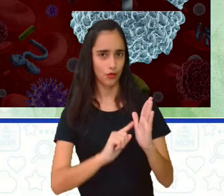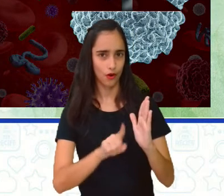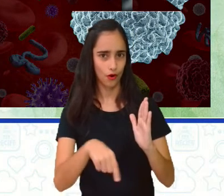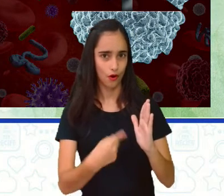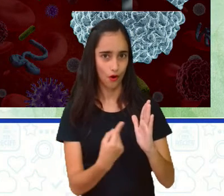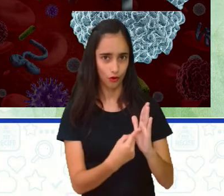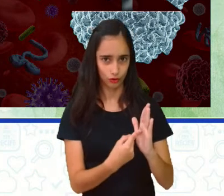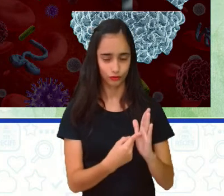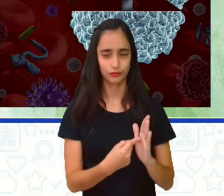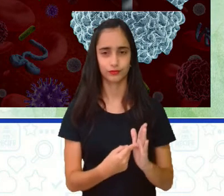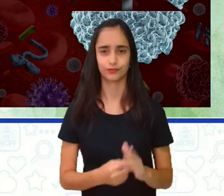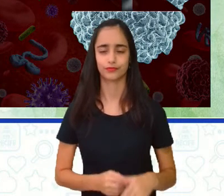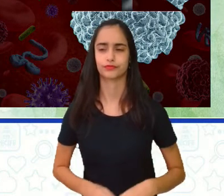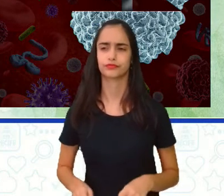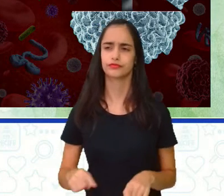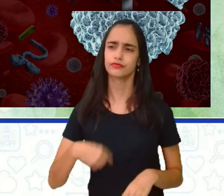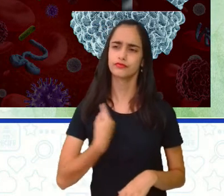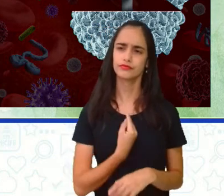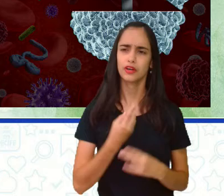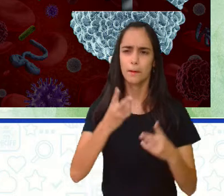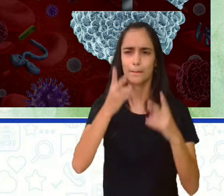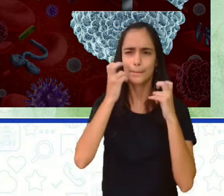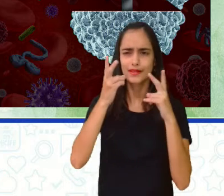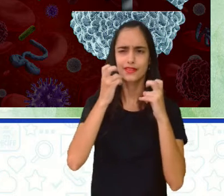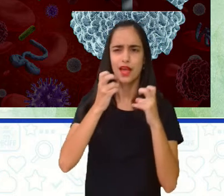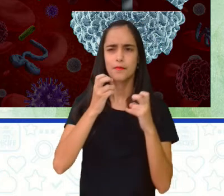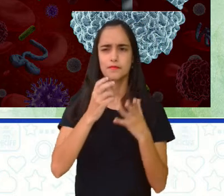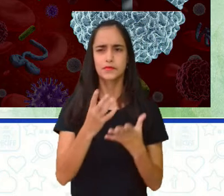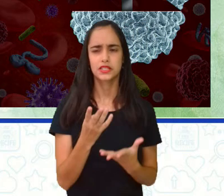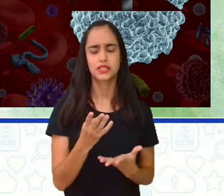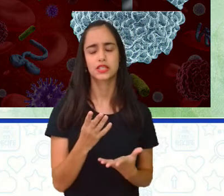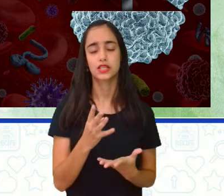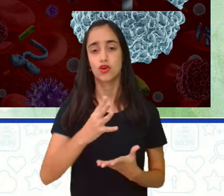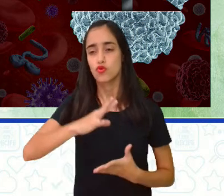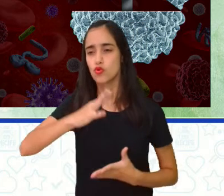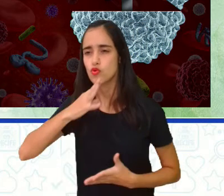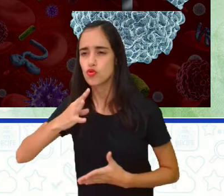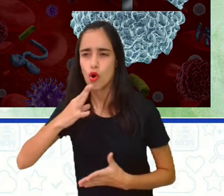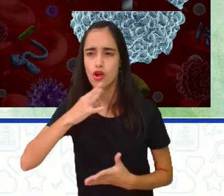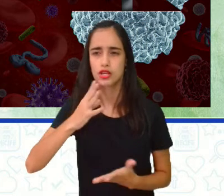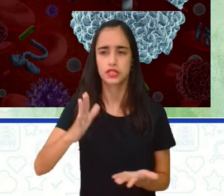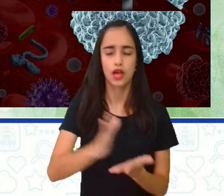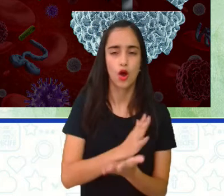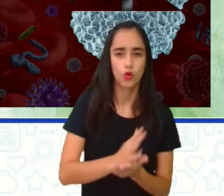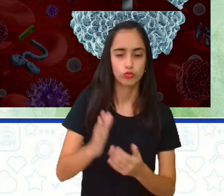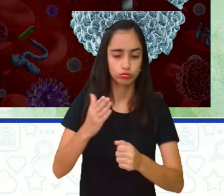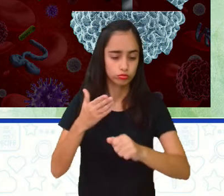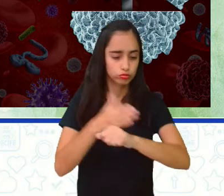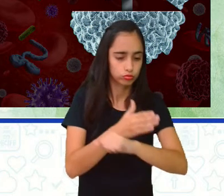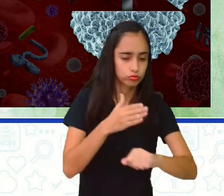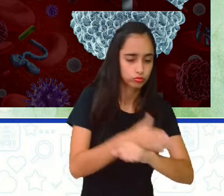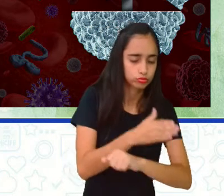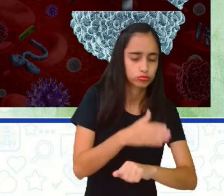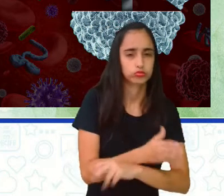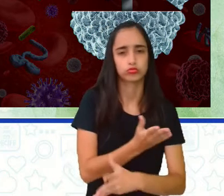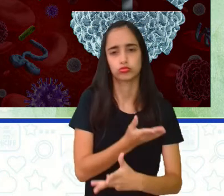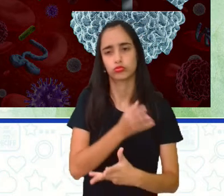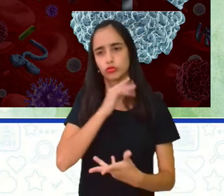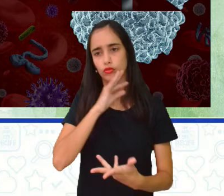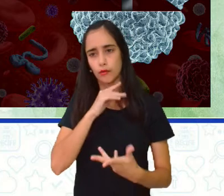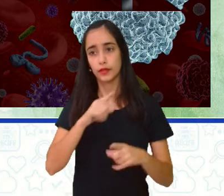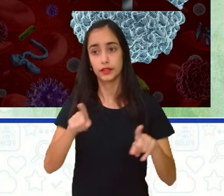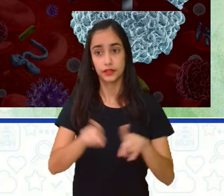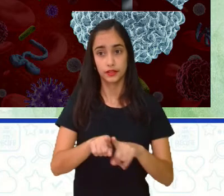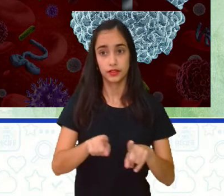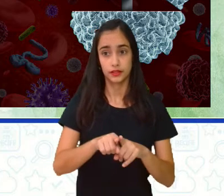ali naquela simulação dos soldadinhos, produz anticorpos, neutraliza os patógenos e muitas vezes